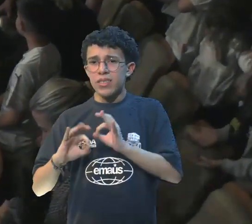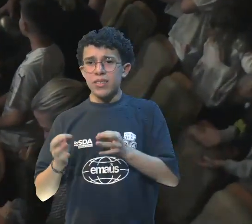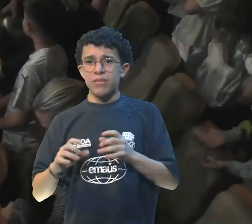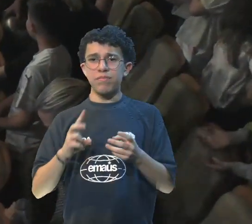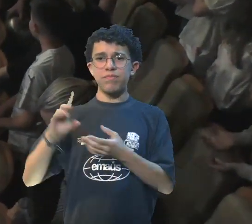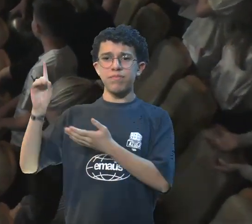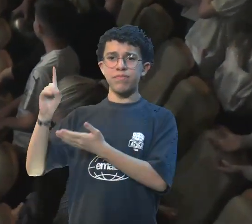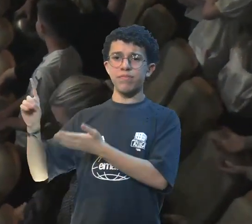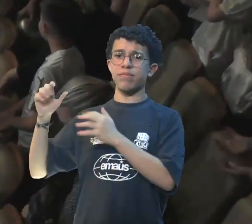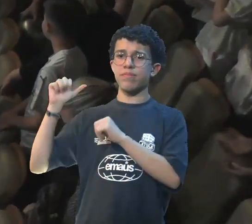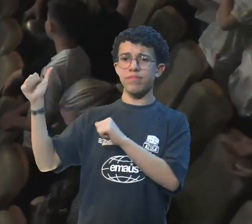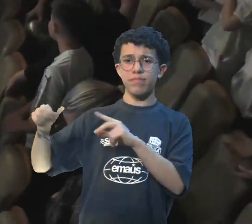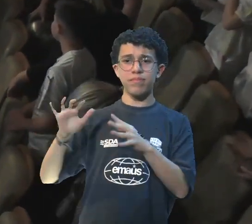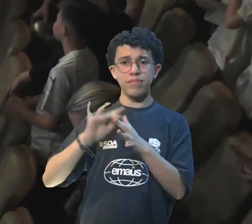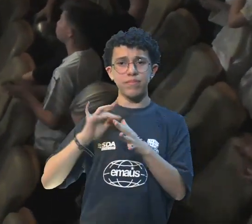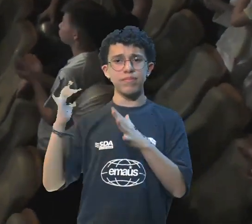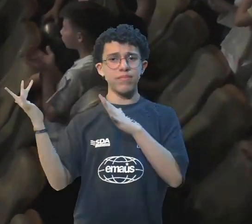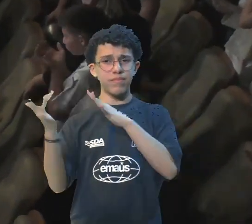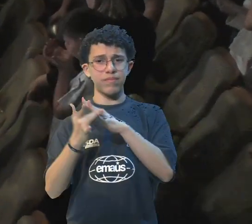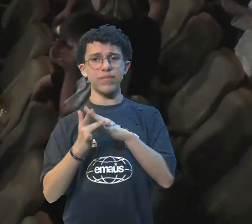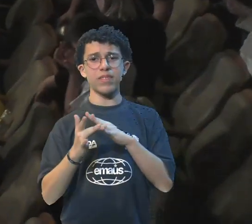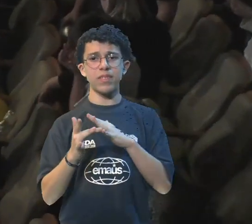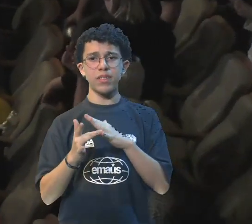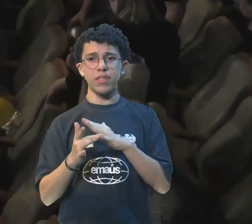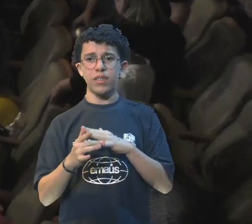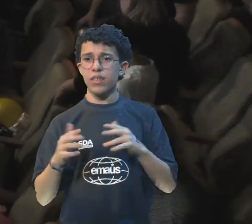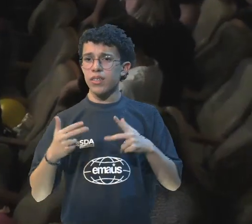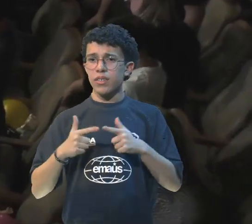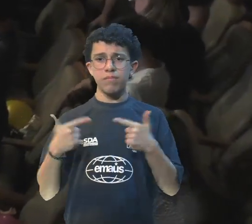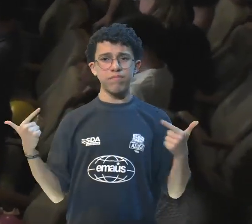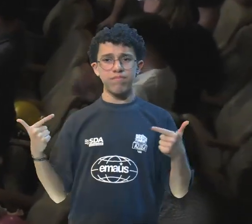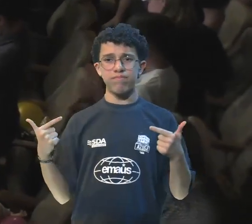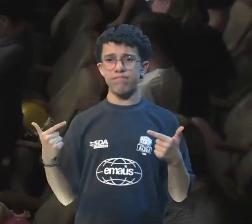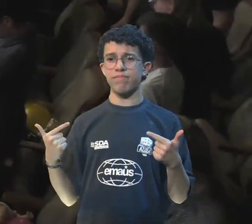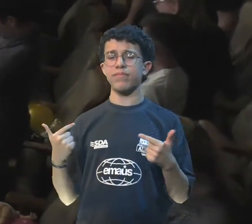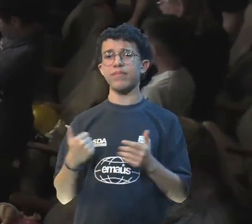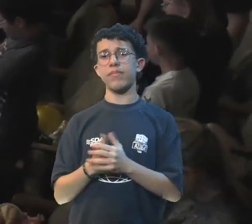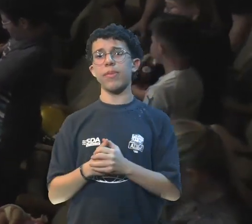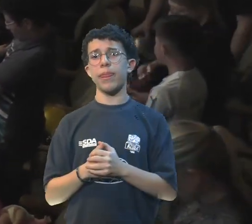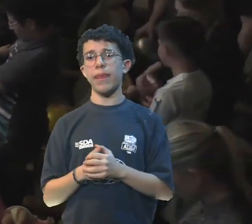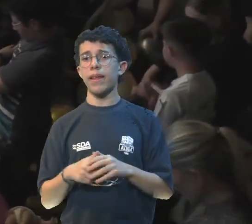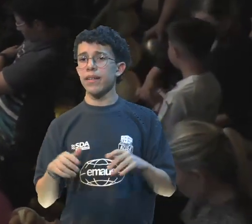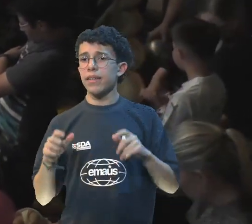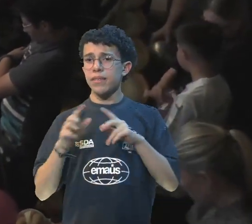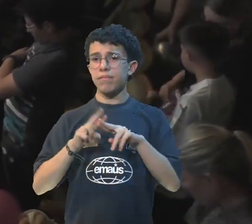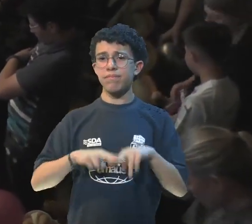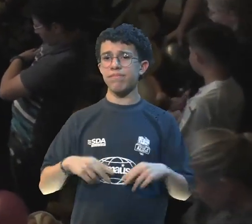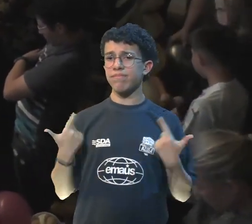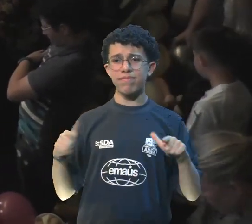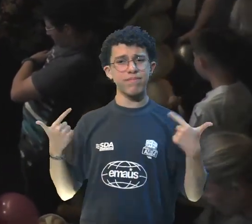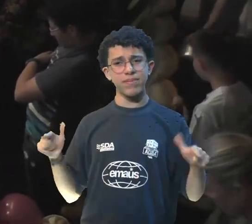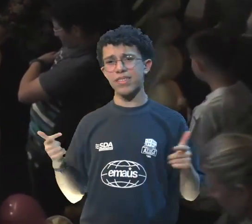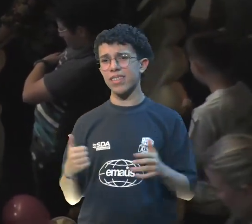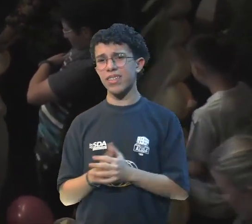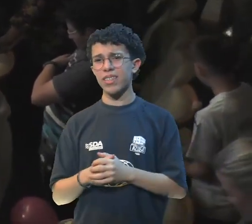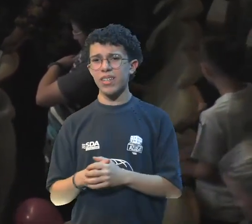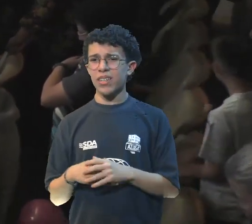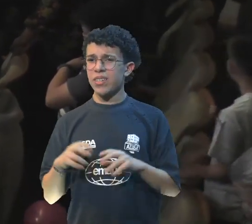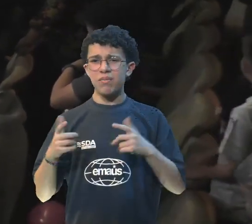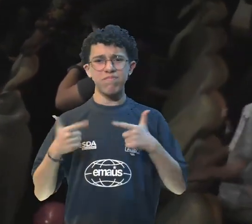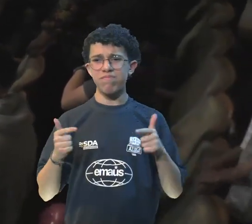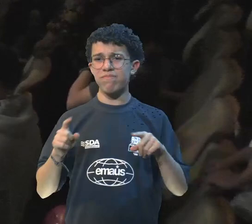Nada vai competir, não existe competição, não existe competição, não tem